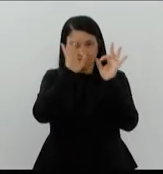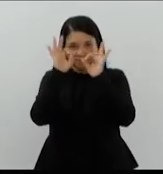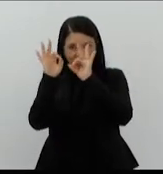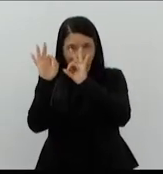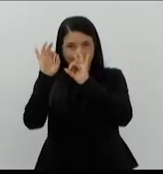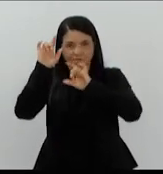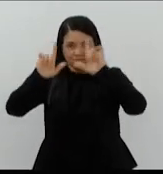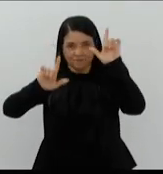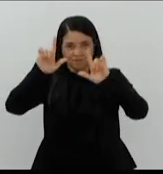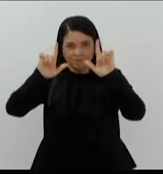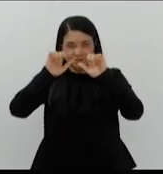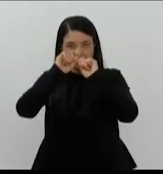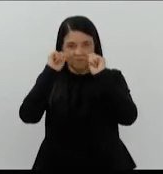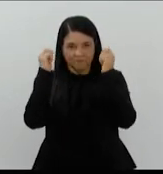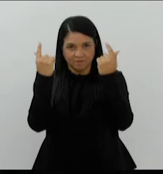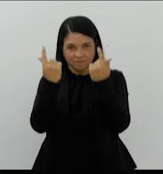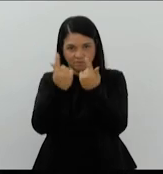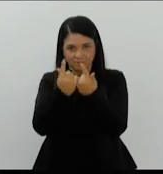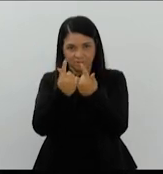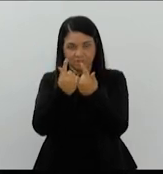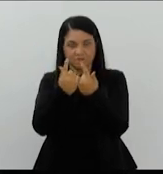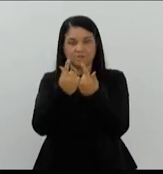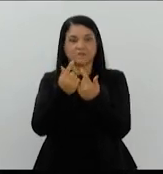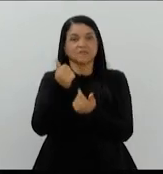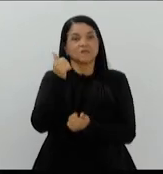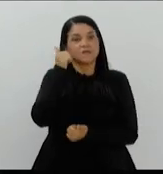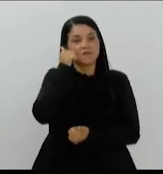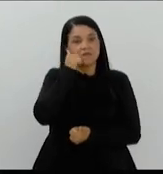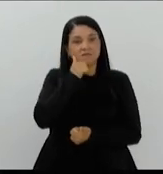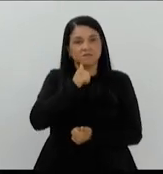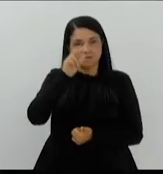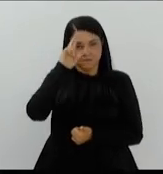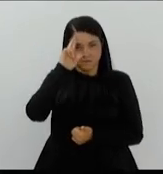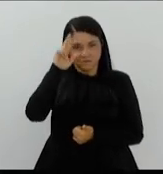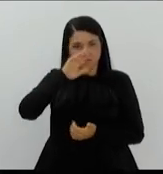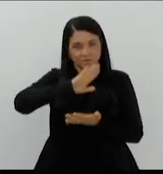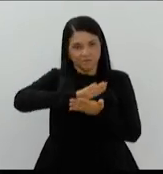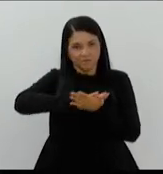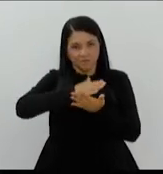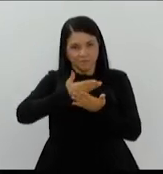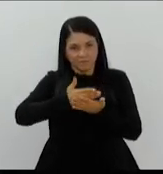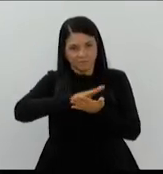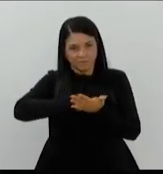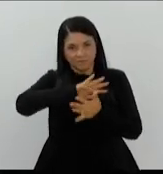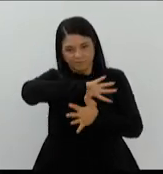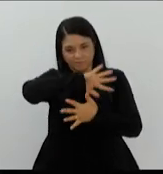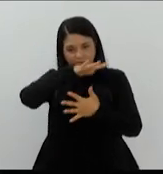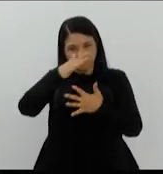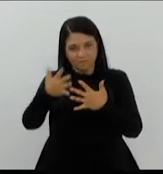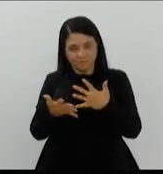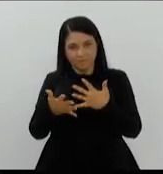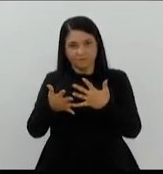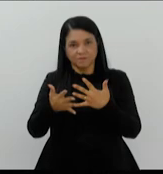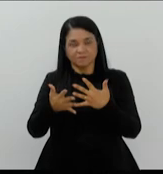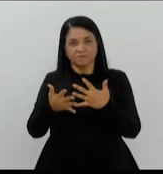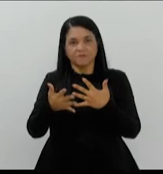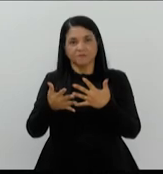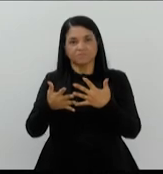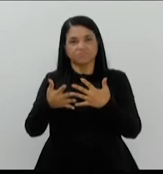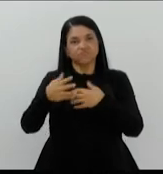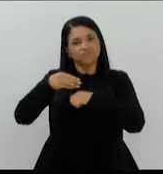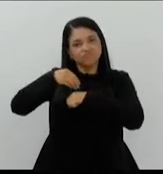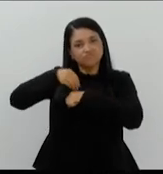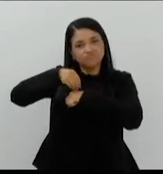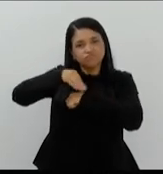TV Alerja, senhora intérprete da língua de Libras,